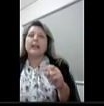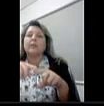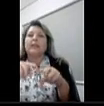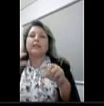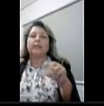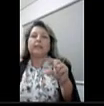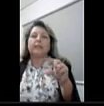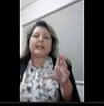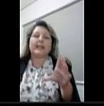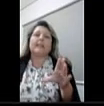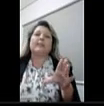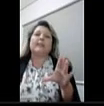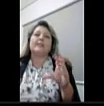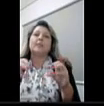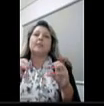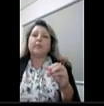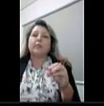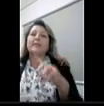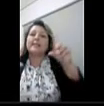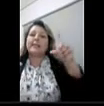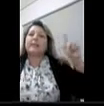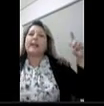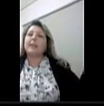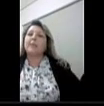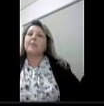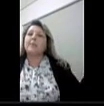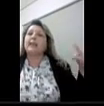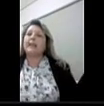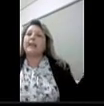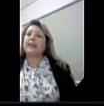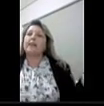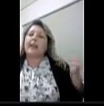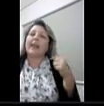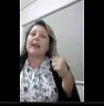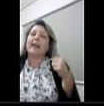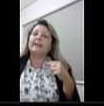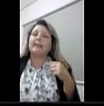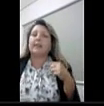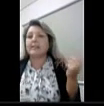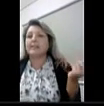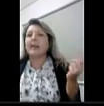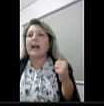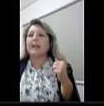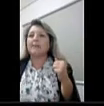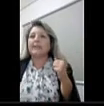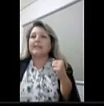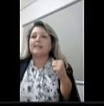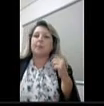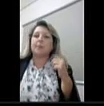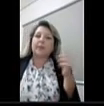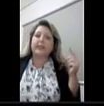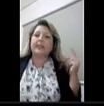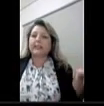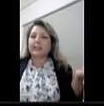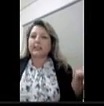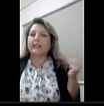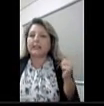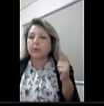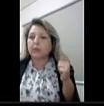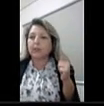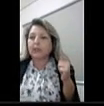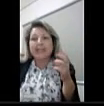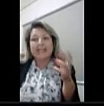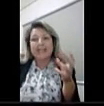Quando ele vê na anotação folhas, ele vai lembrar que é, talvez, a alimentação preferida da